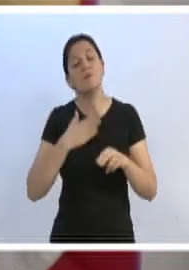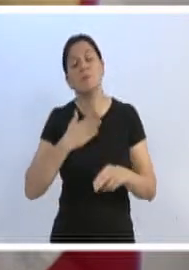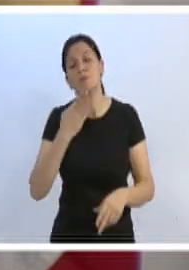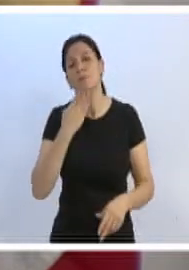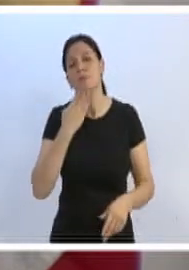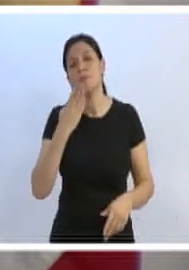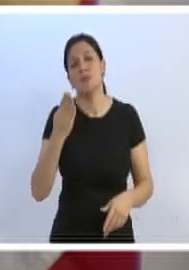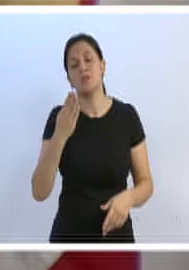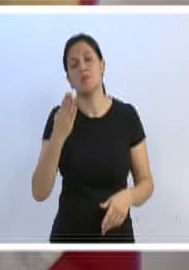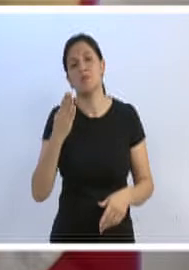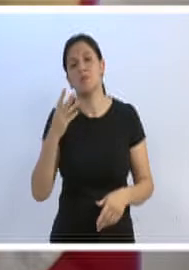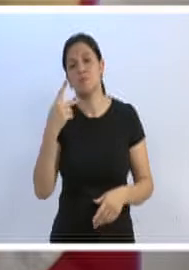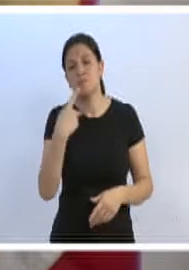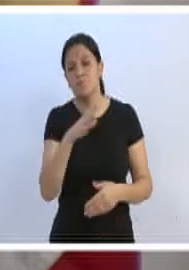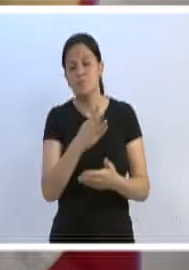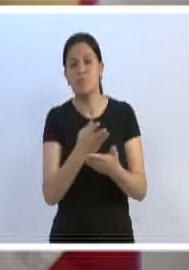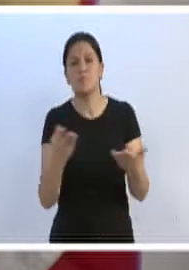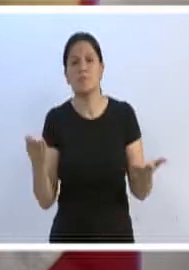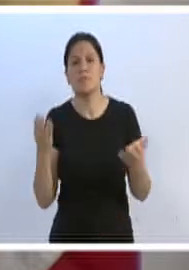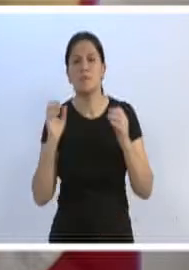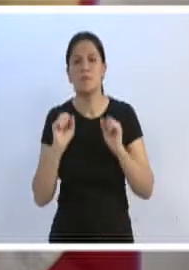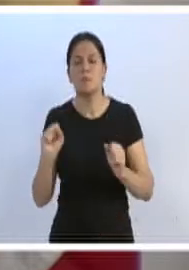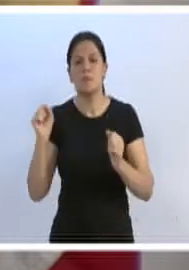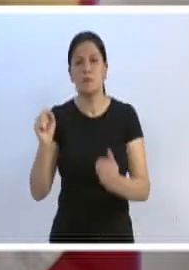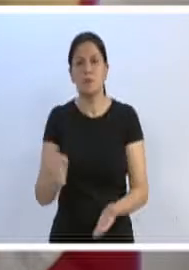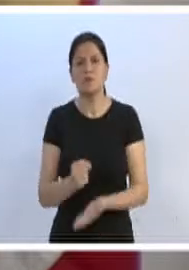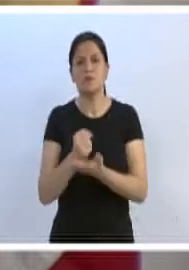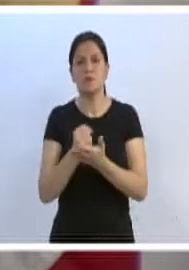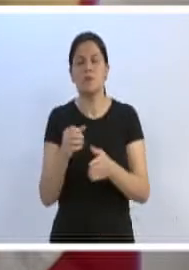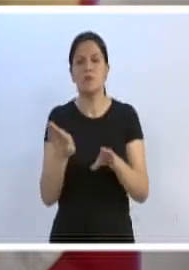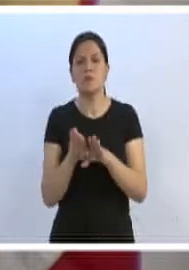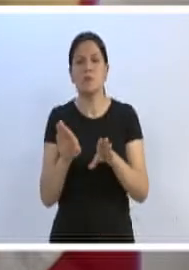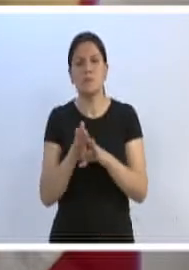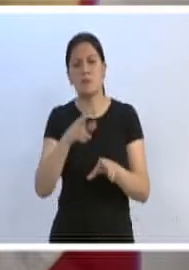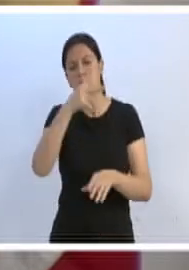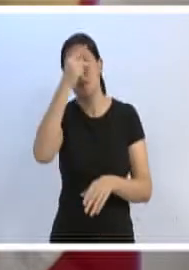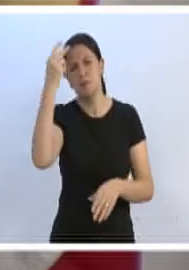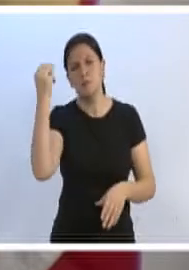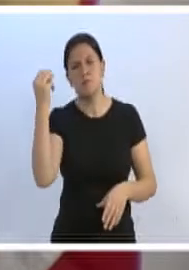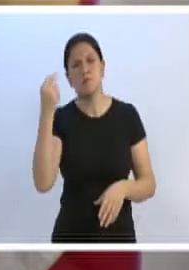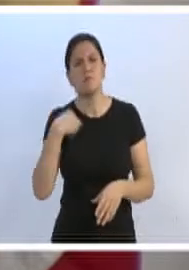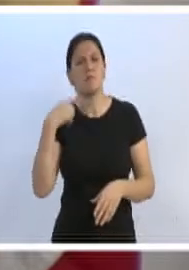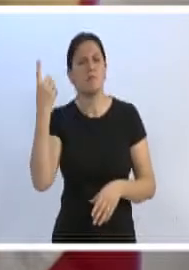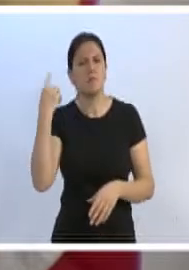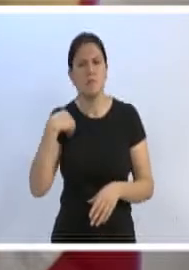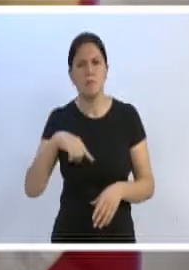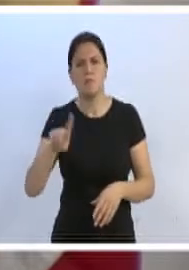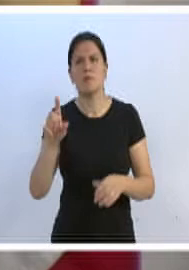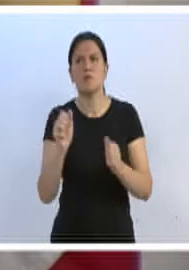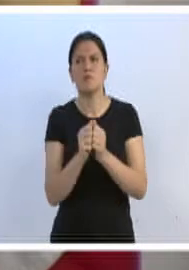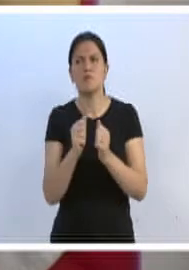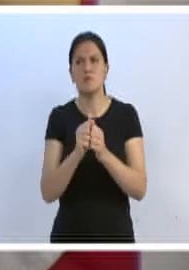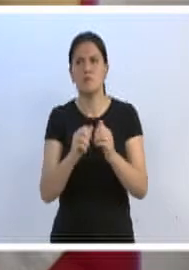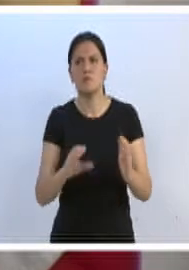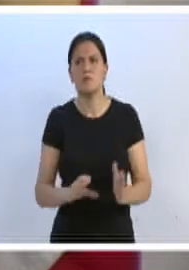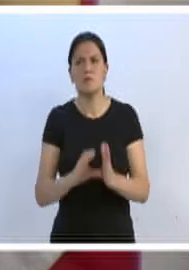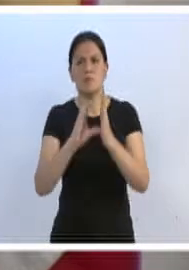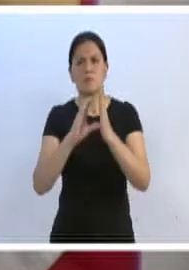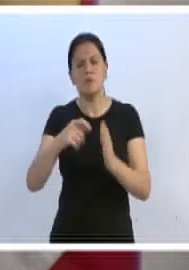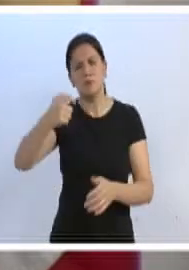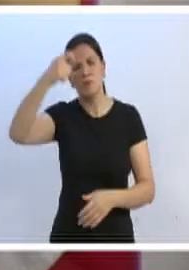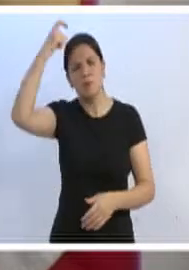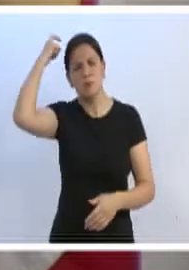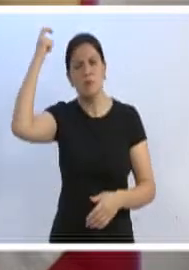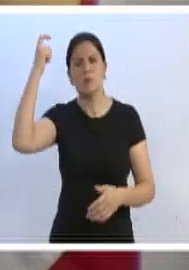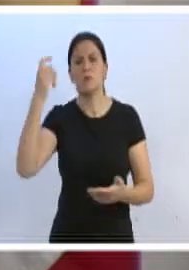aos senhores que possam nos ajudar ao executivo que eu tenho levado isso juntamente com o vereador caminha vereador adriano demais vereadores